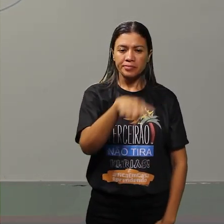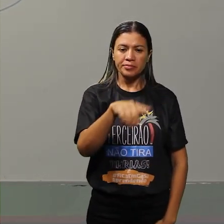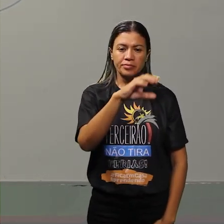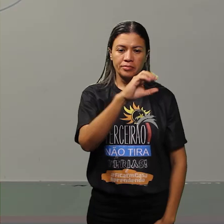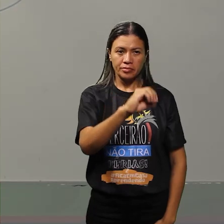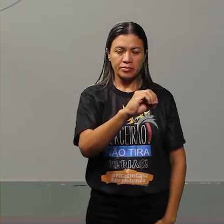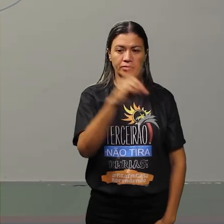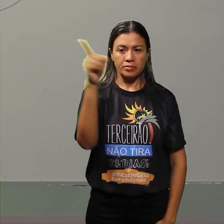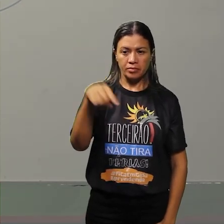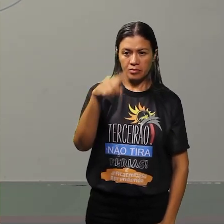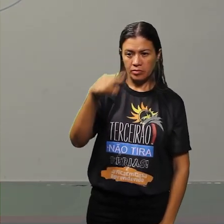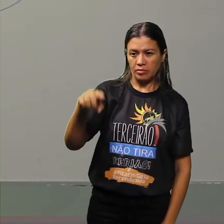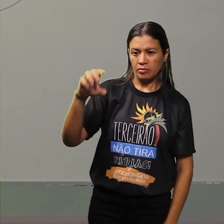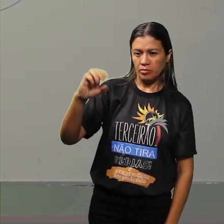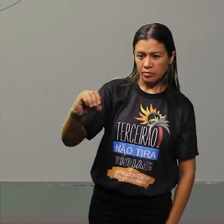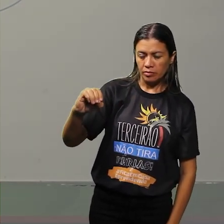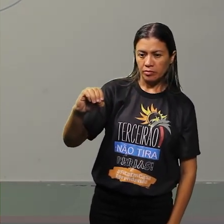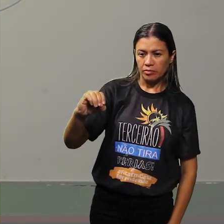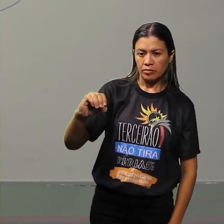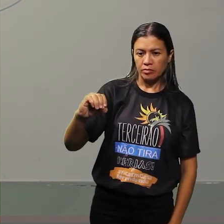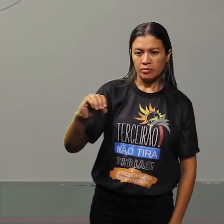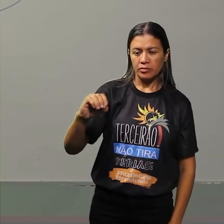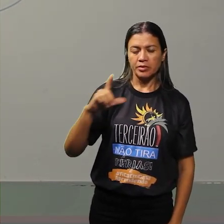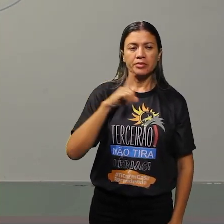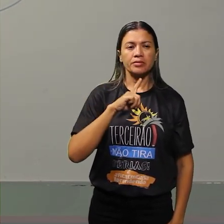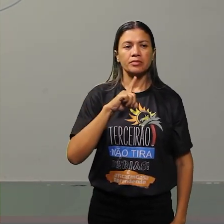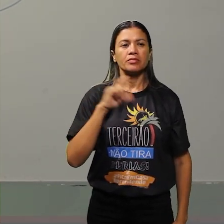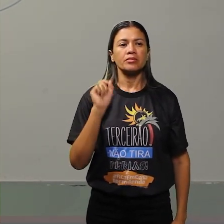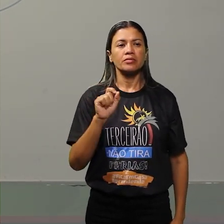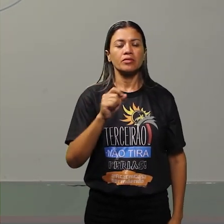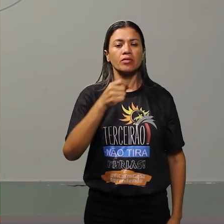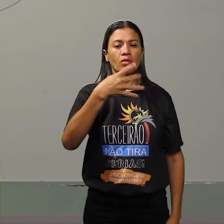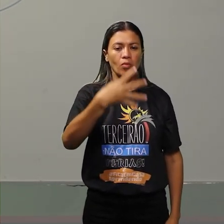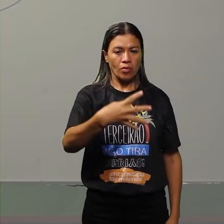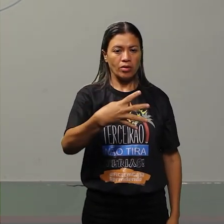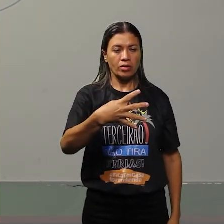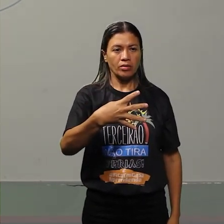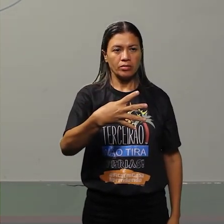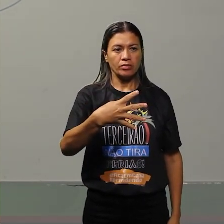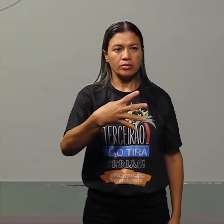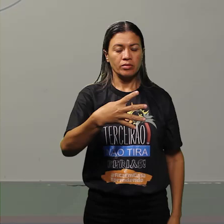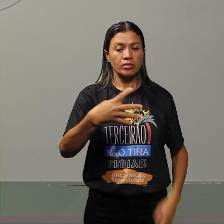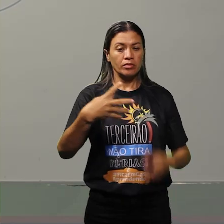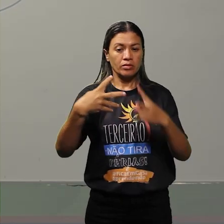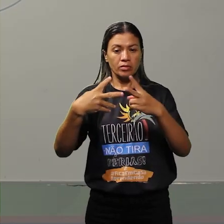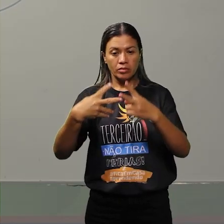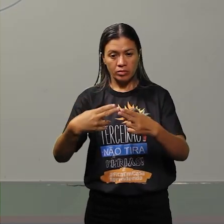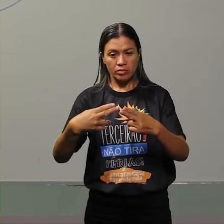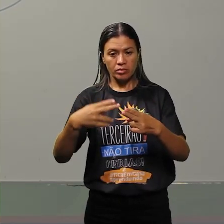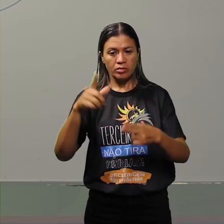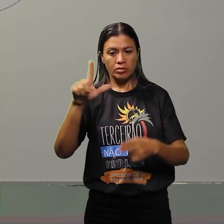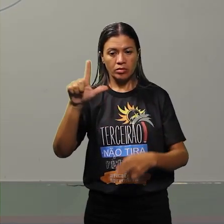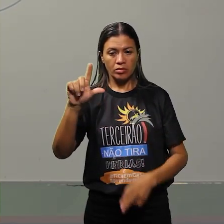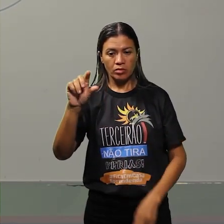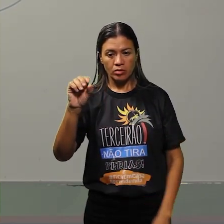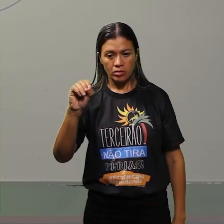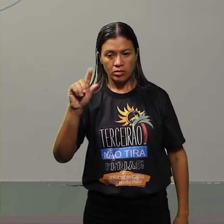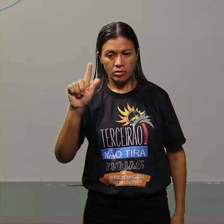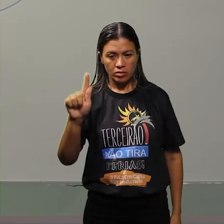zero com esse zero daqui, ó. Eu passo a ter 4 igual a